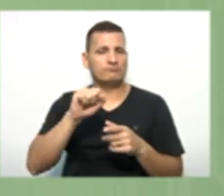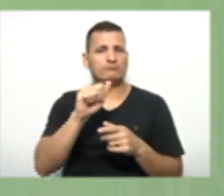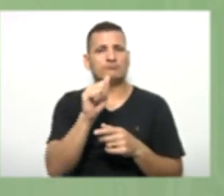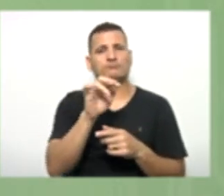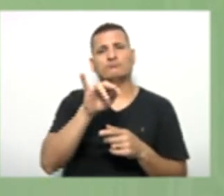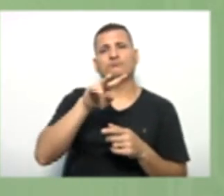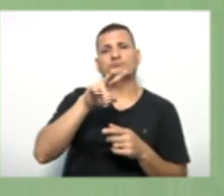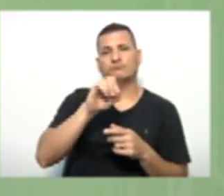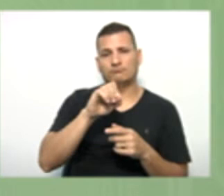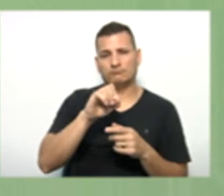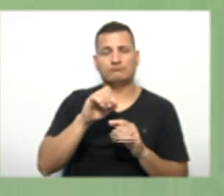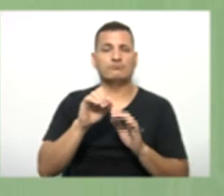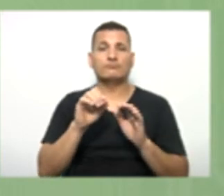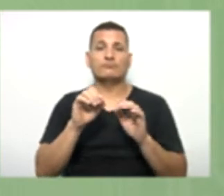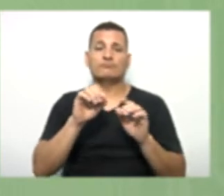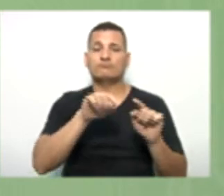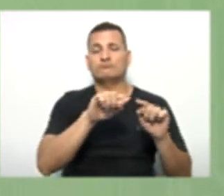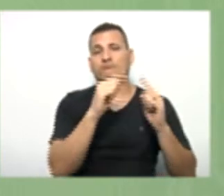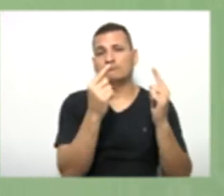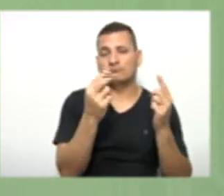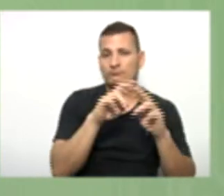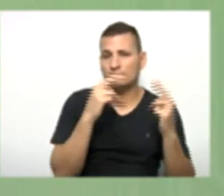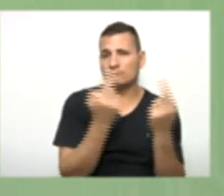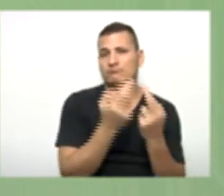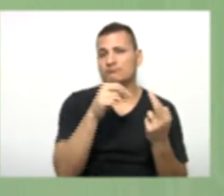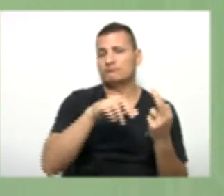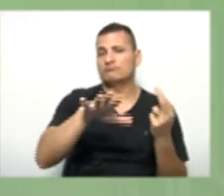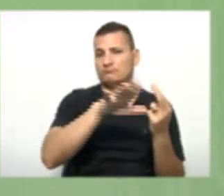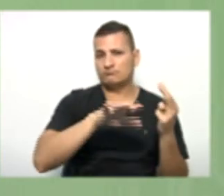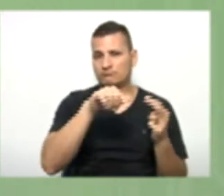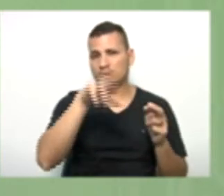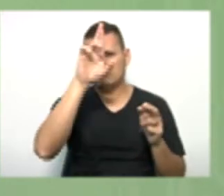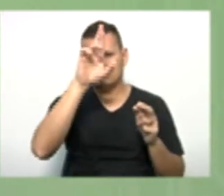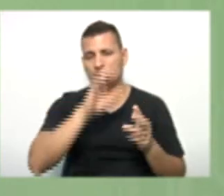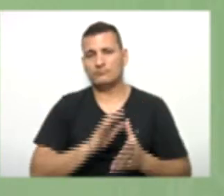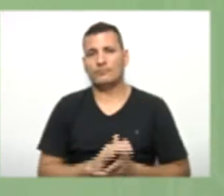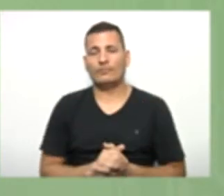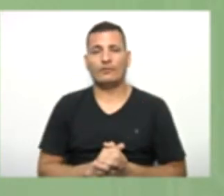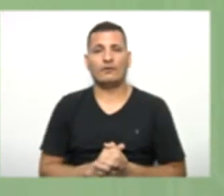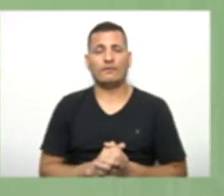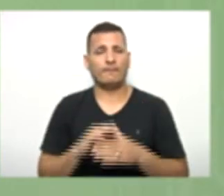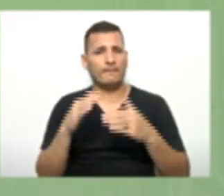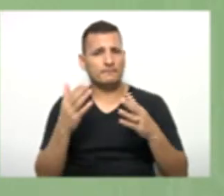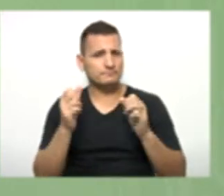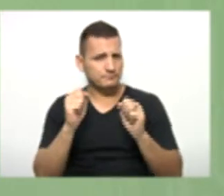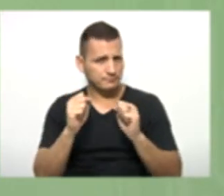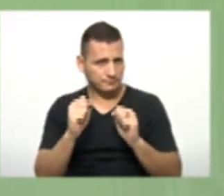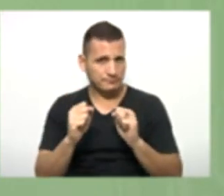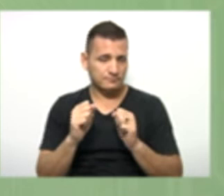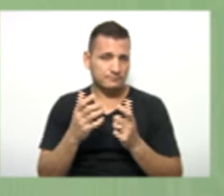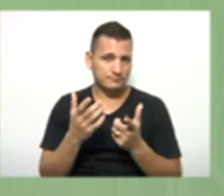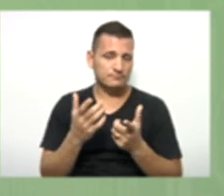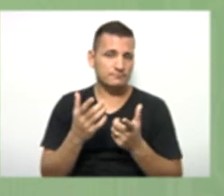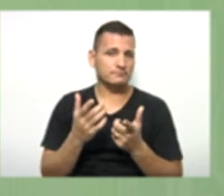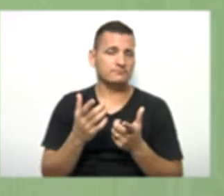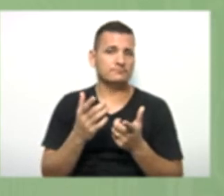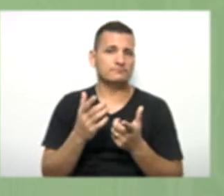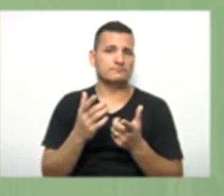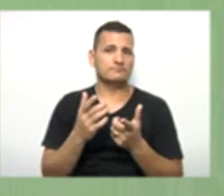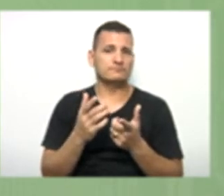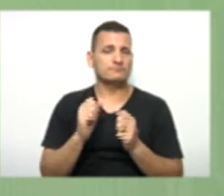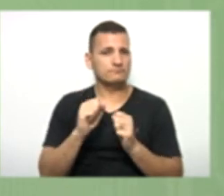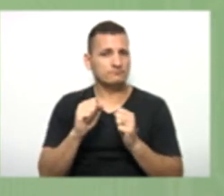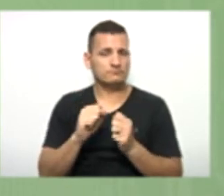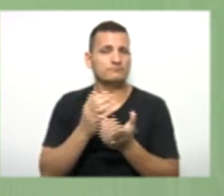da Assembleia Geral. Ok. Do mesmo jeito que pode ocorrer ganhos, né? Que são